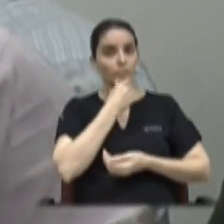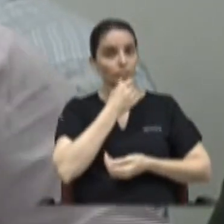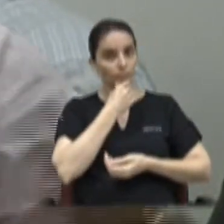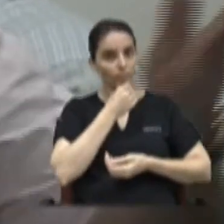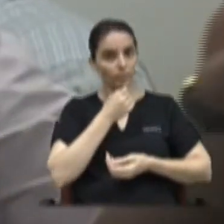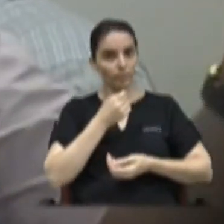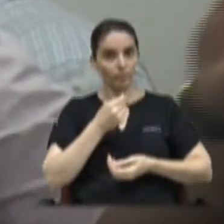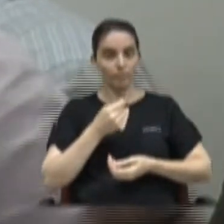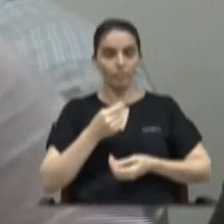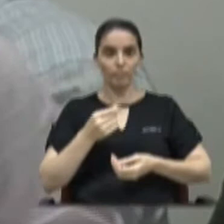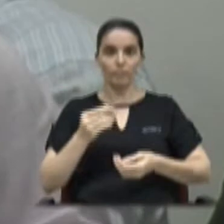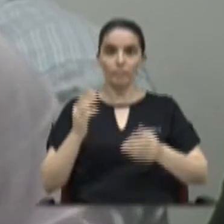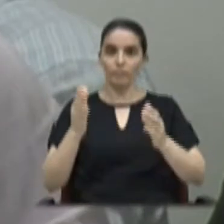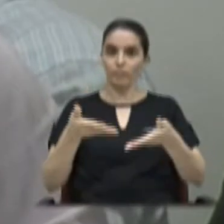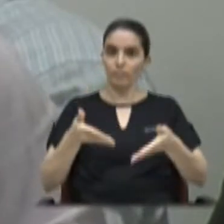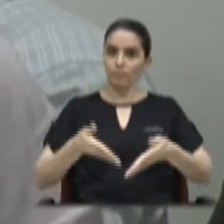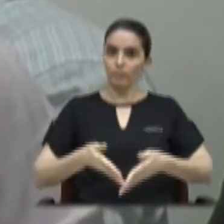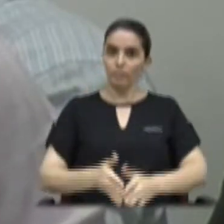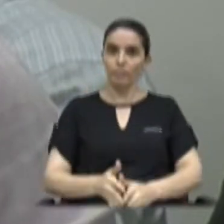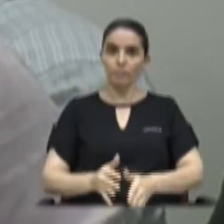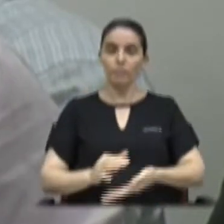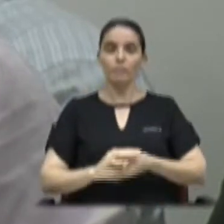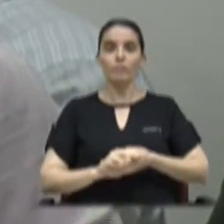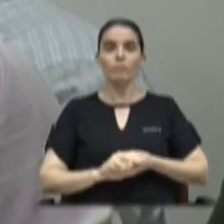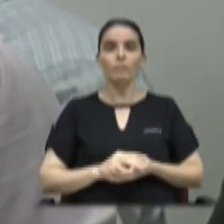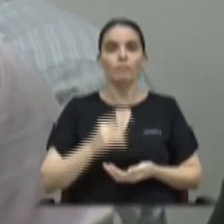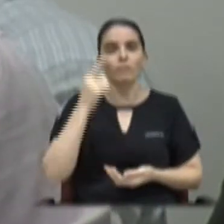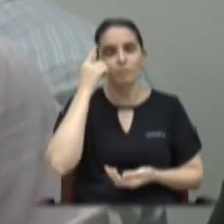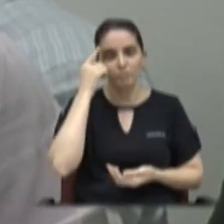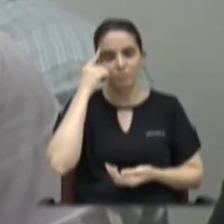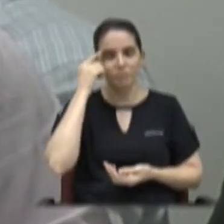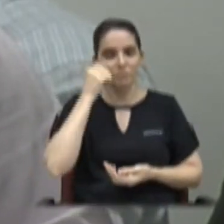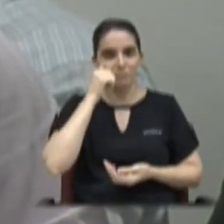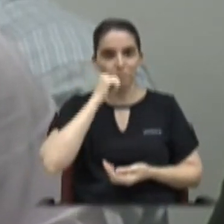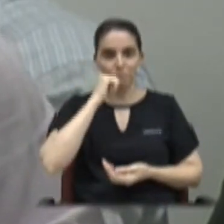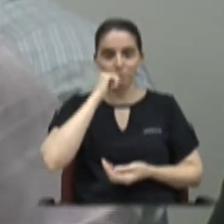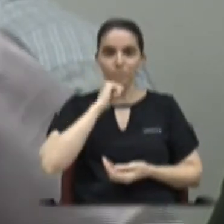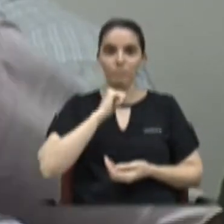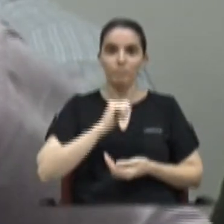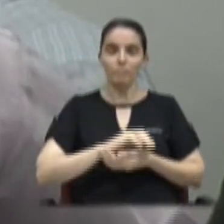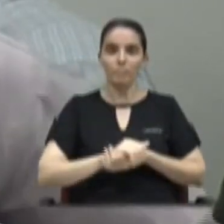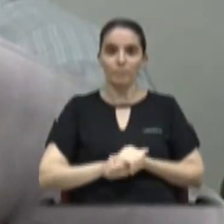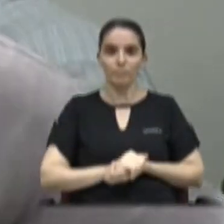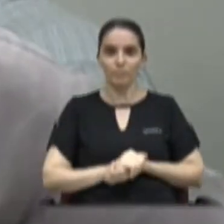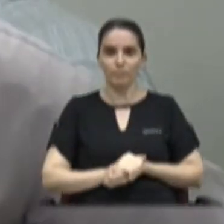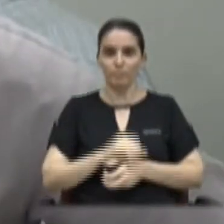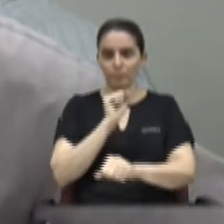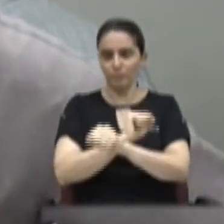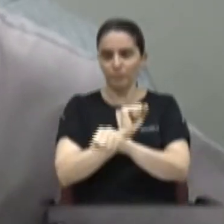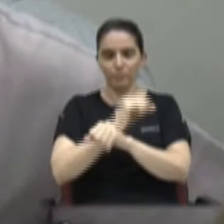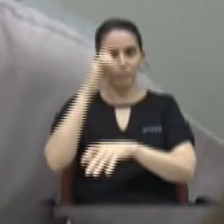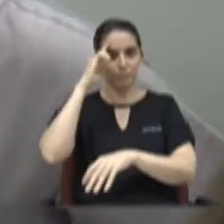mulher, espero o dia 1º de abril, que é o dia da mentira, e eles comemoram essa mentira. Muito obrigado, senhor presidente.